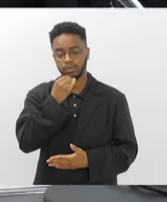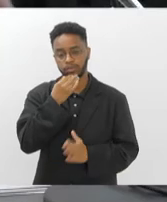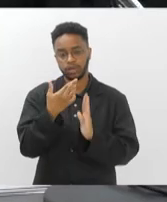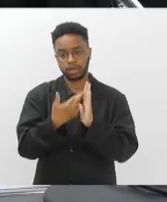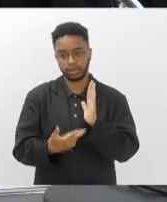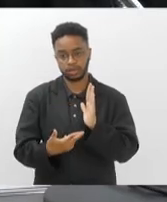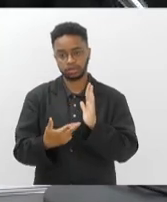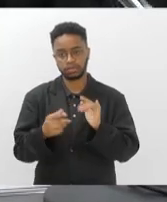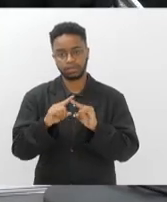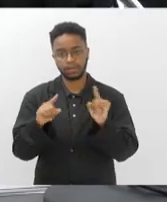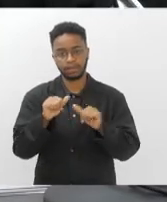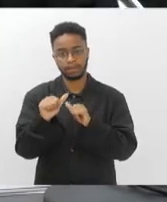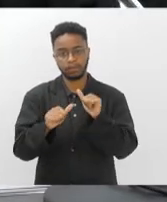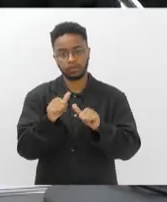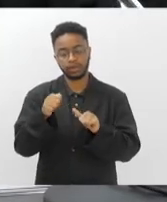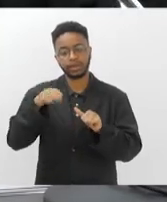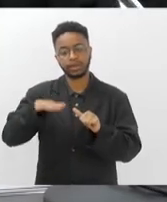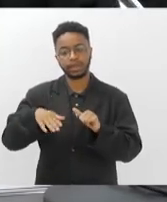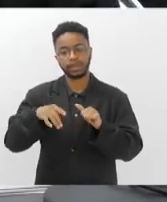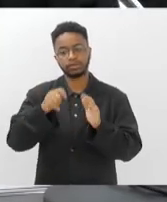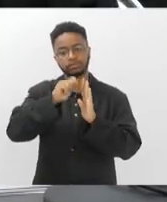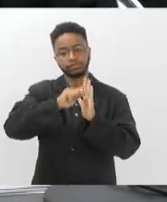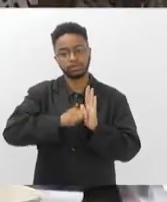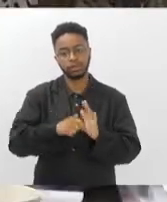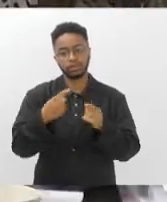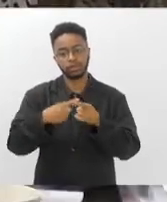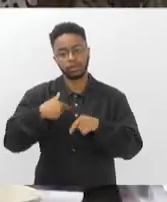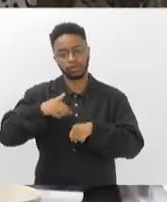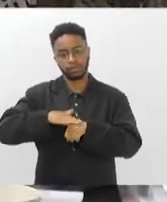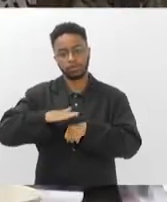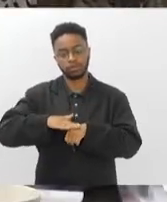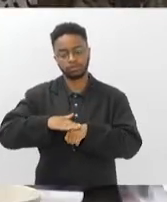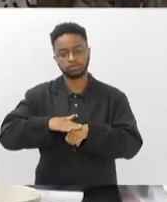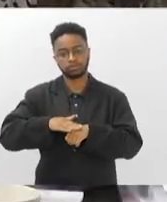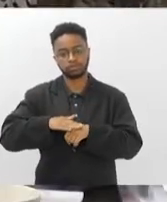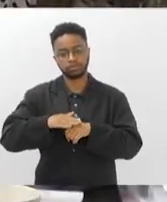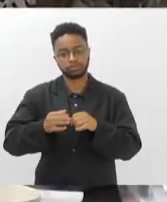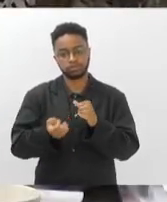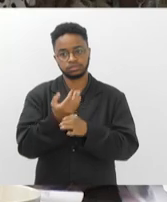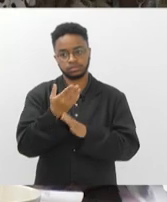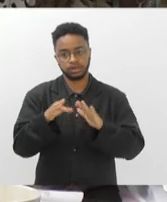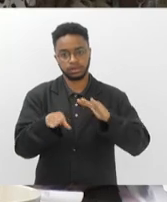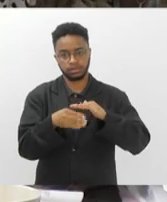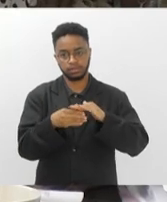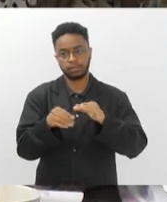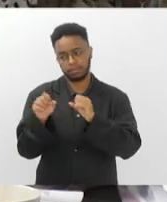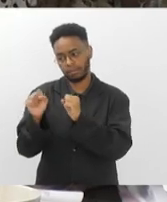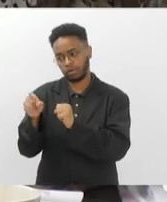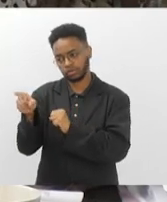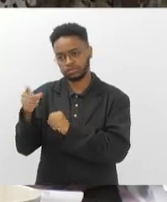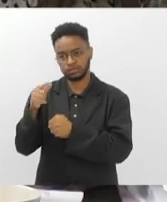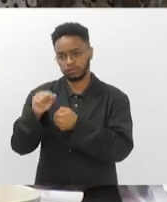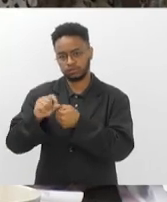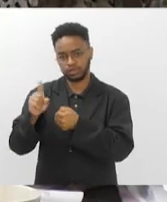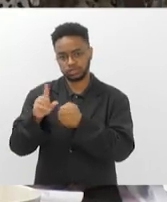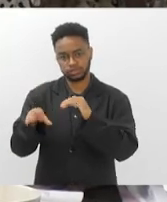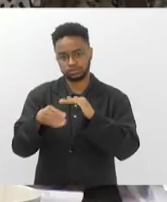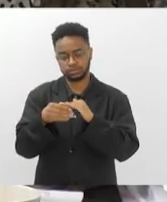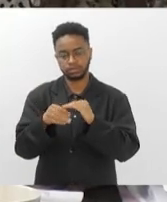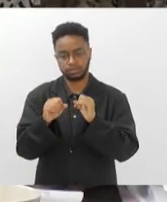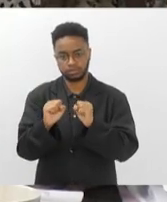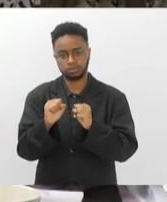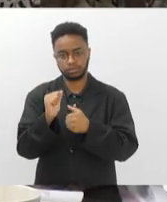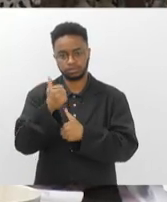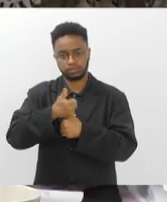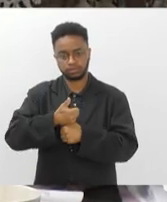relatório, mas troca a relatoria, porque eu sou autor de emendas. Perfeito. Então eu posso assumir a... Pode, porque você não fez emenda, não, já vi. Então posso assumir